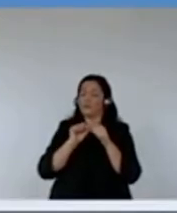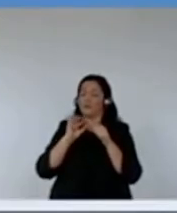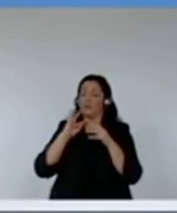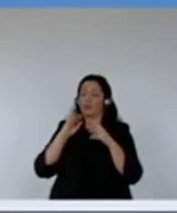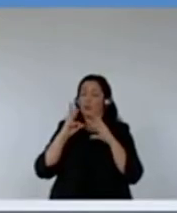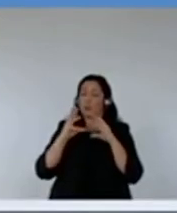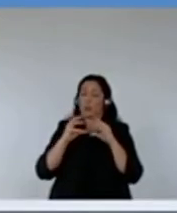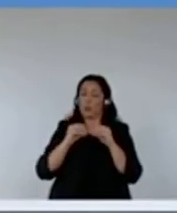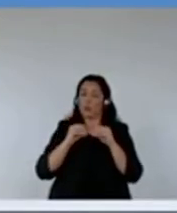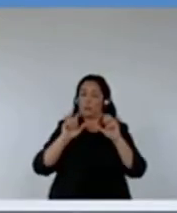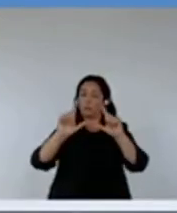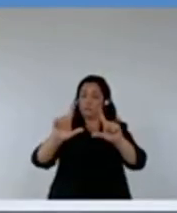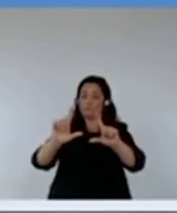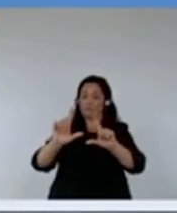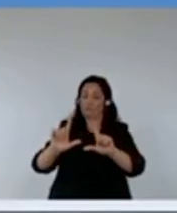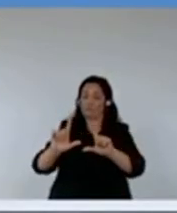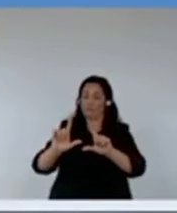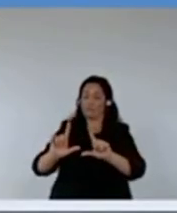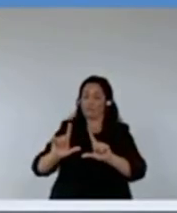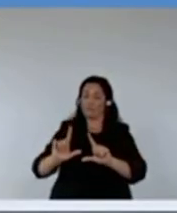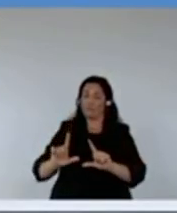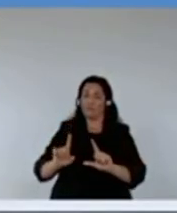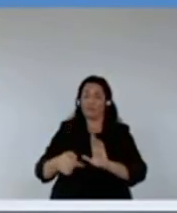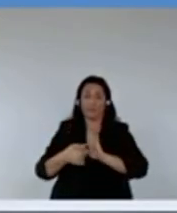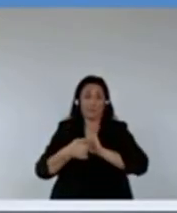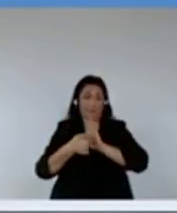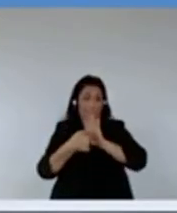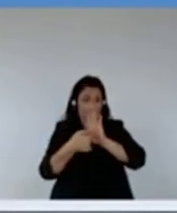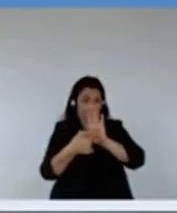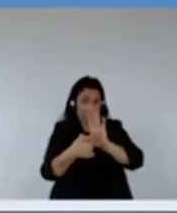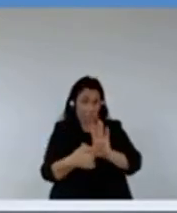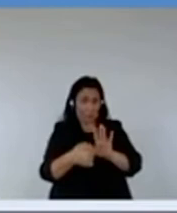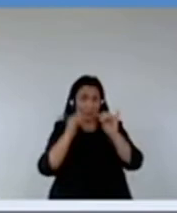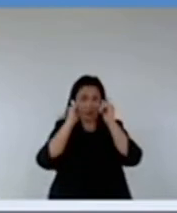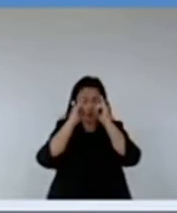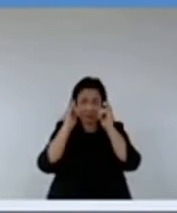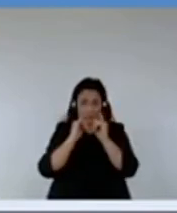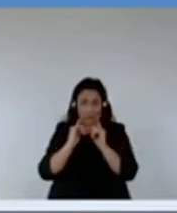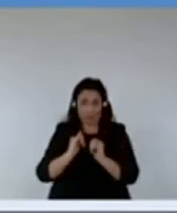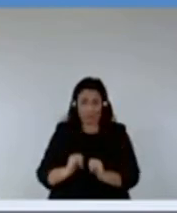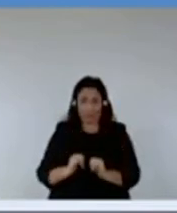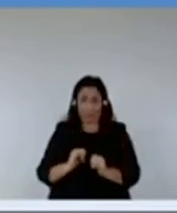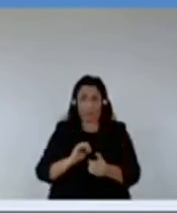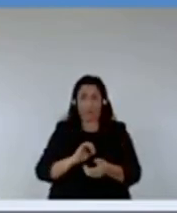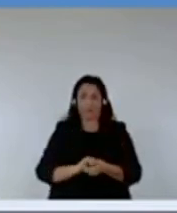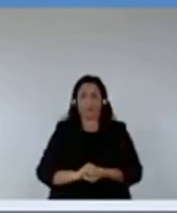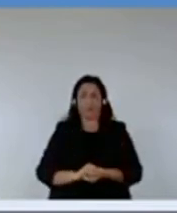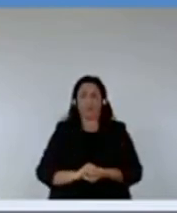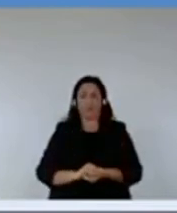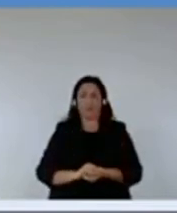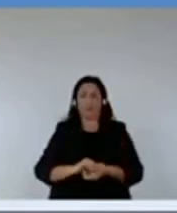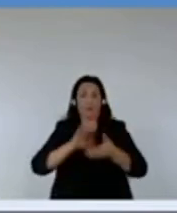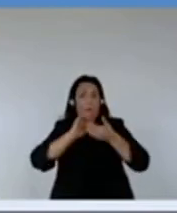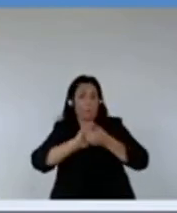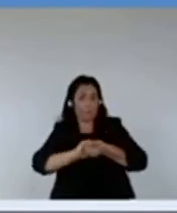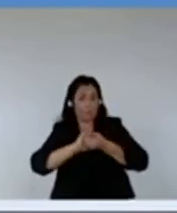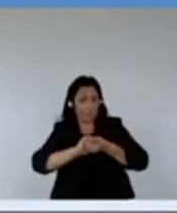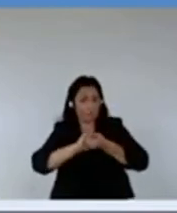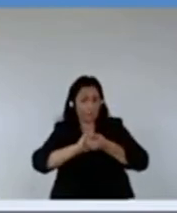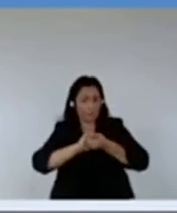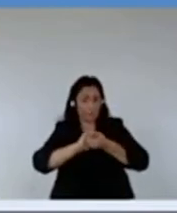apresentação e vou estar dividindo com vocês essas imagens, tá certo? Então, queria parabenizar